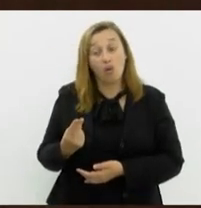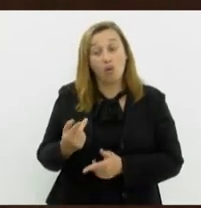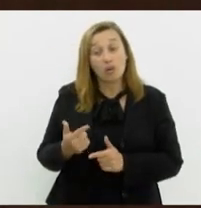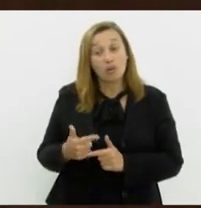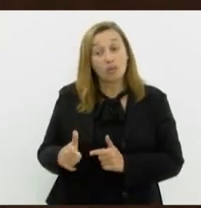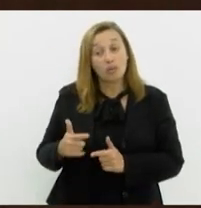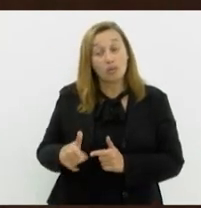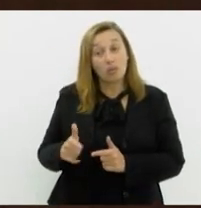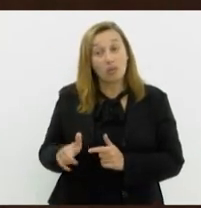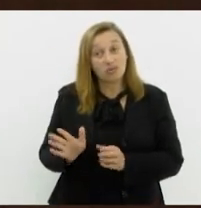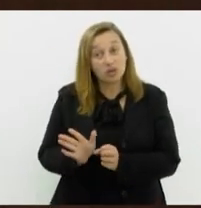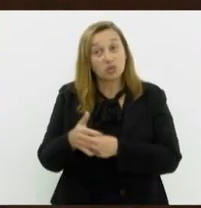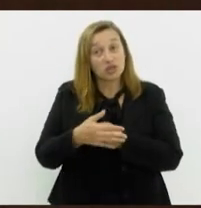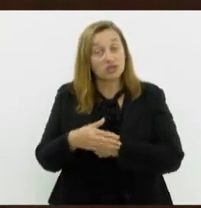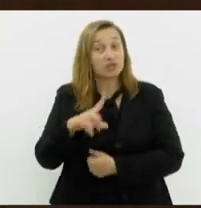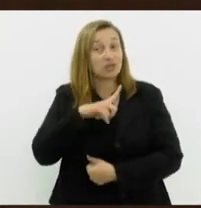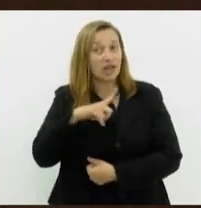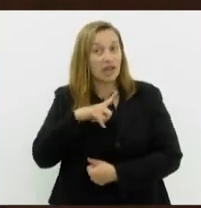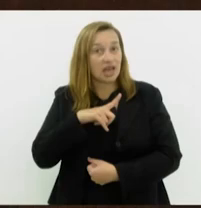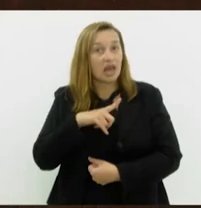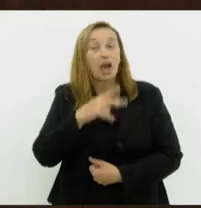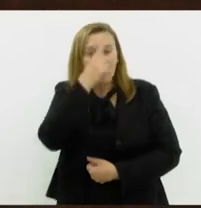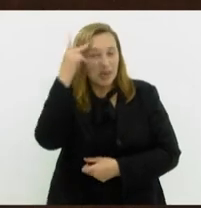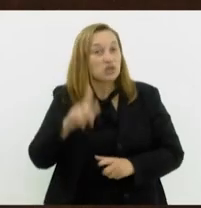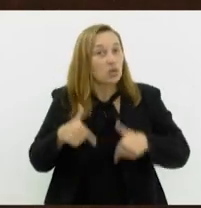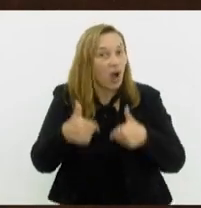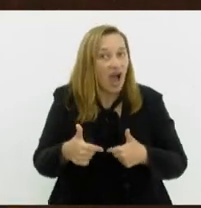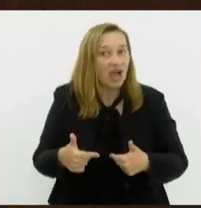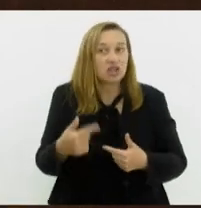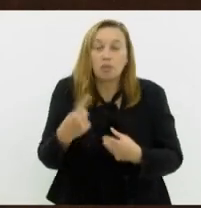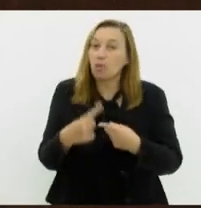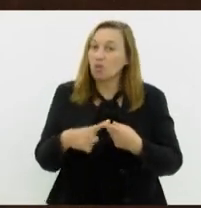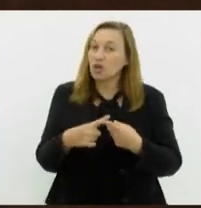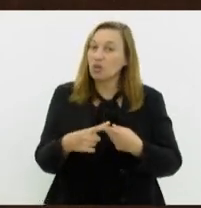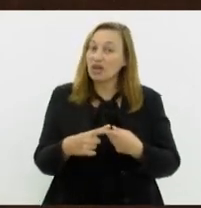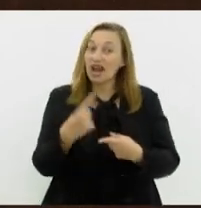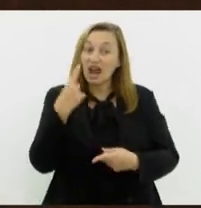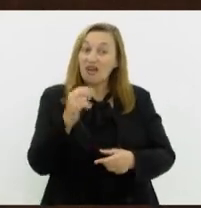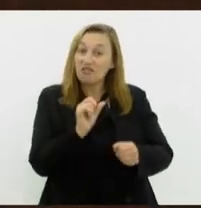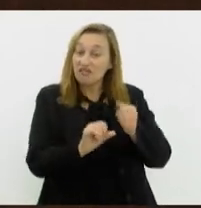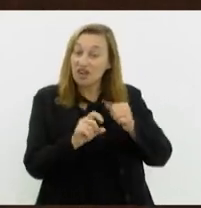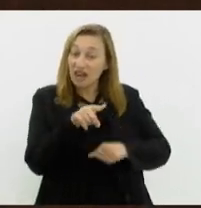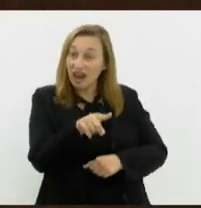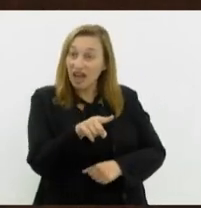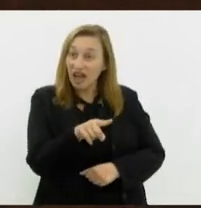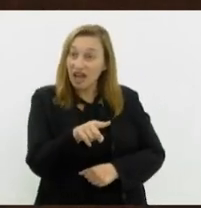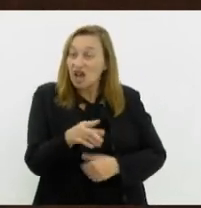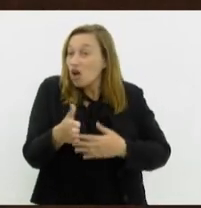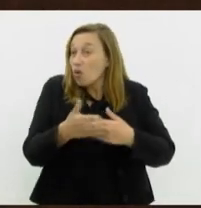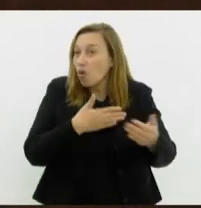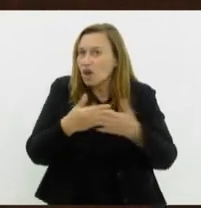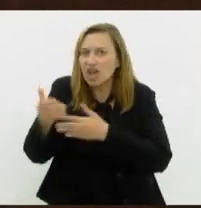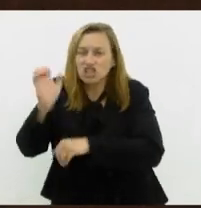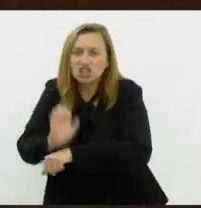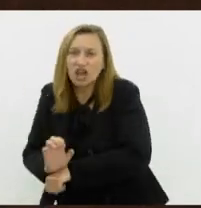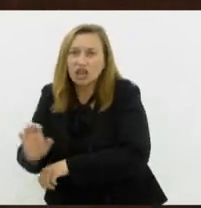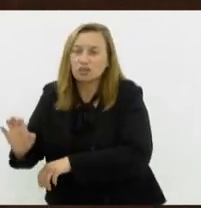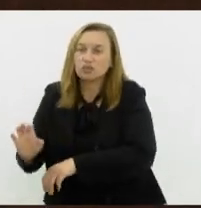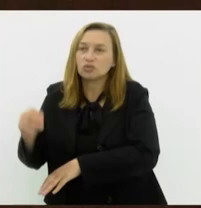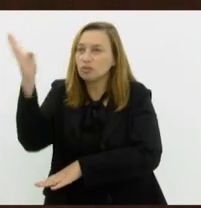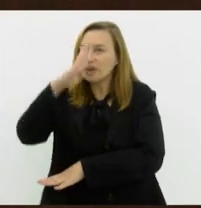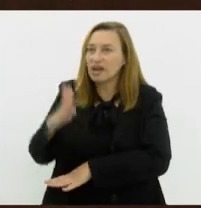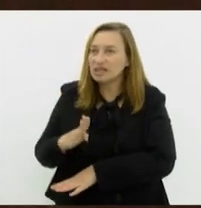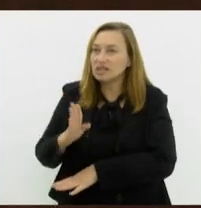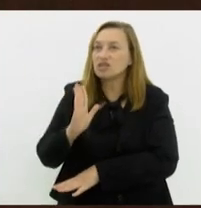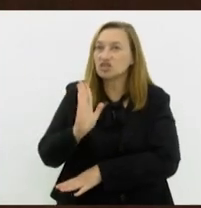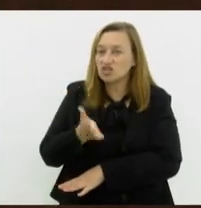lá. Alguém segura essa mulher, porque o que ela fez à frente dessa pasta, se fosse qualquer estado do Brasil, ela já